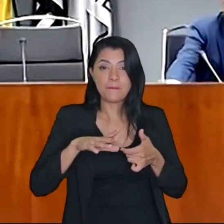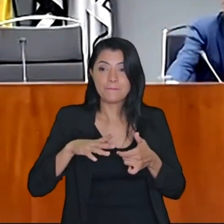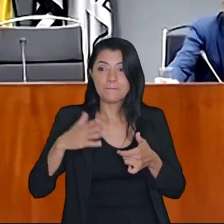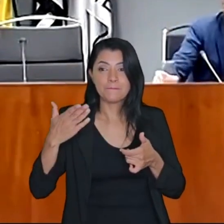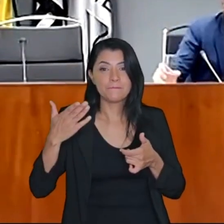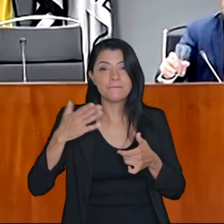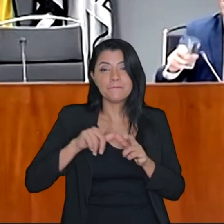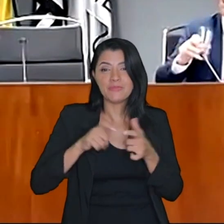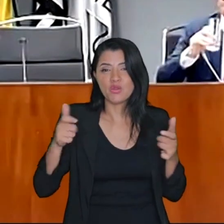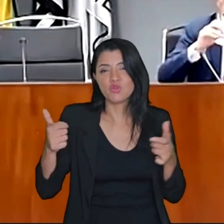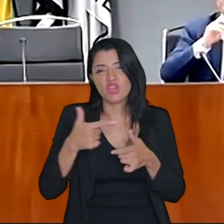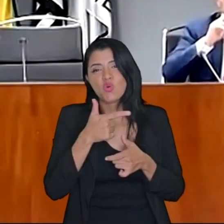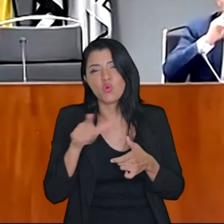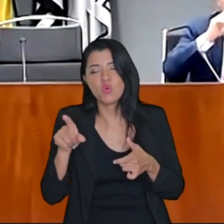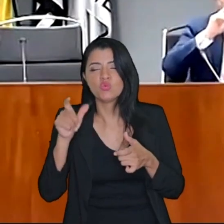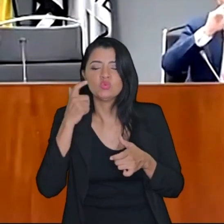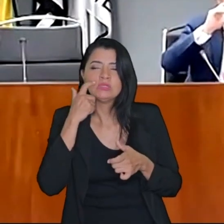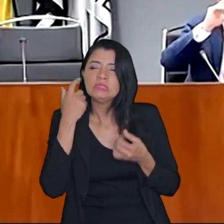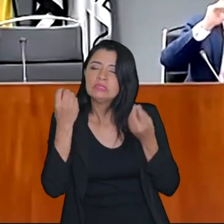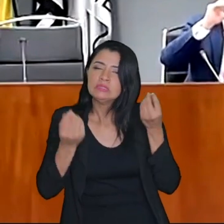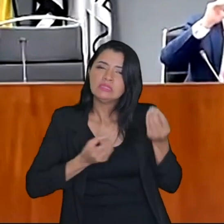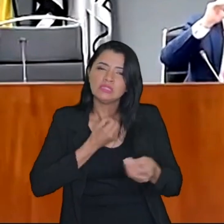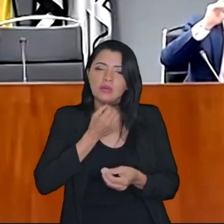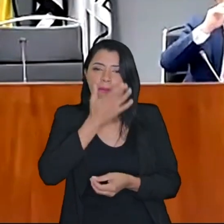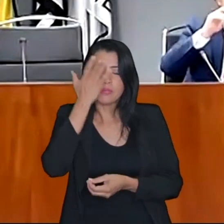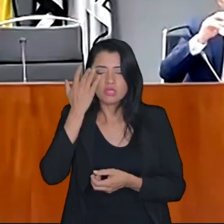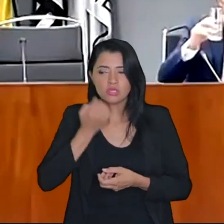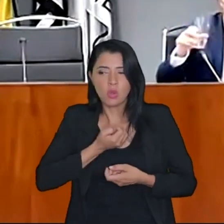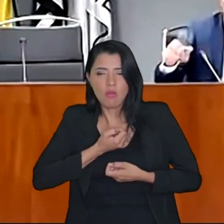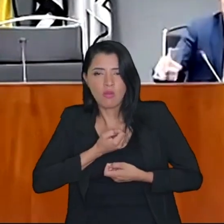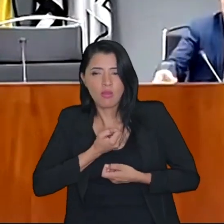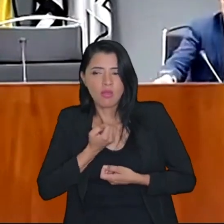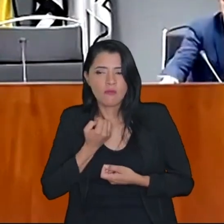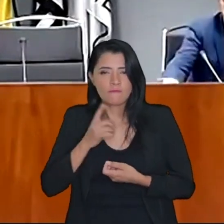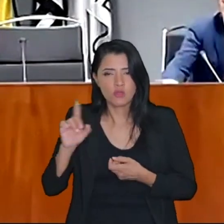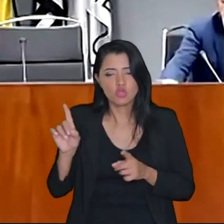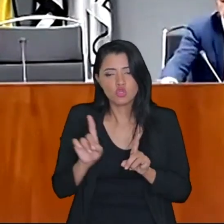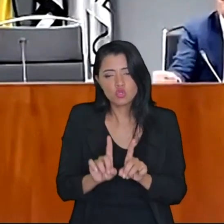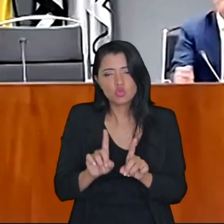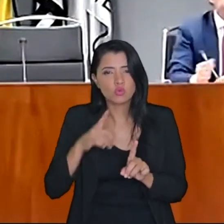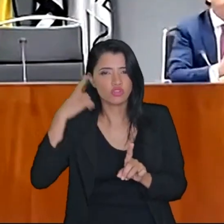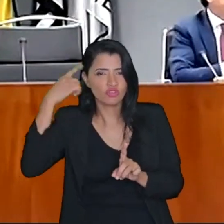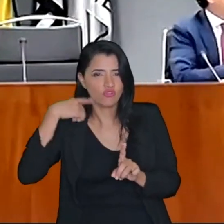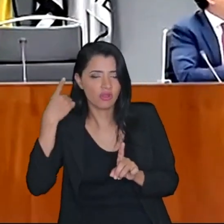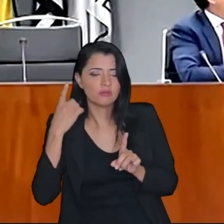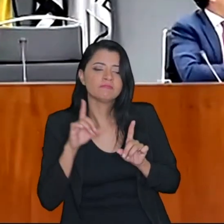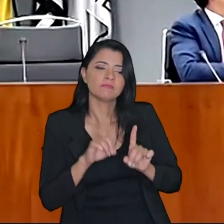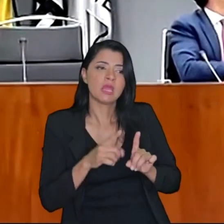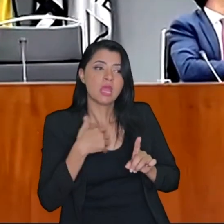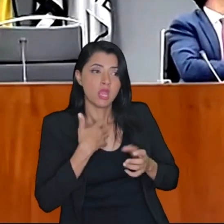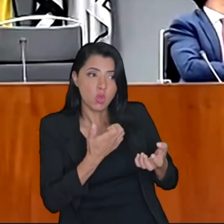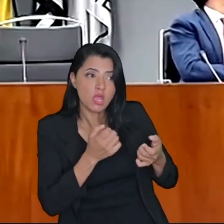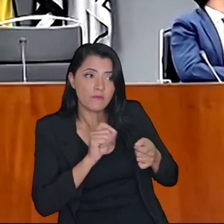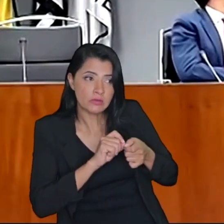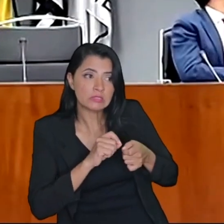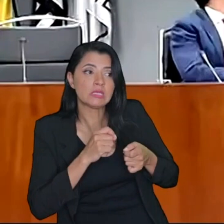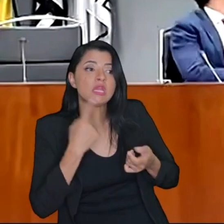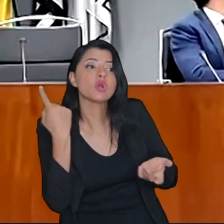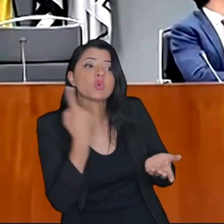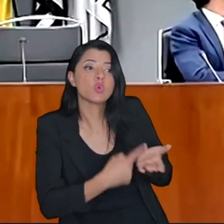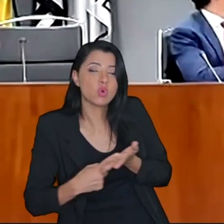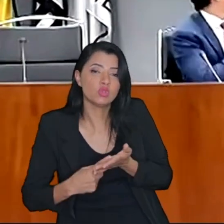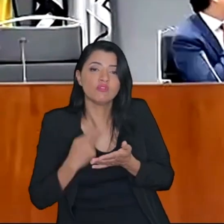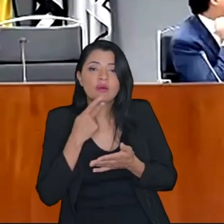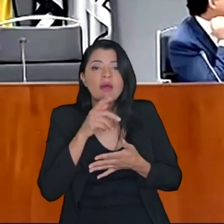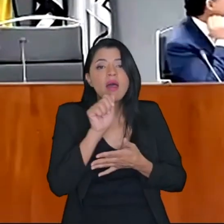parte, então o colaborador vem com o seu advogado e diz, olha, eu quero fazer um acordo que vai falar A,